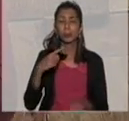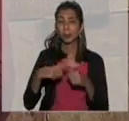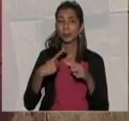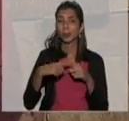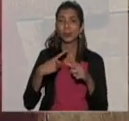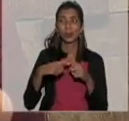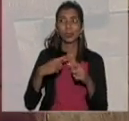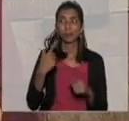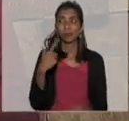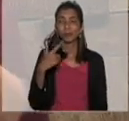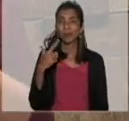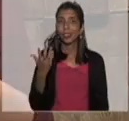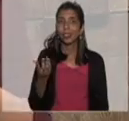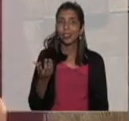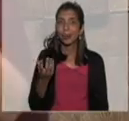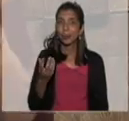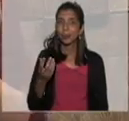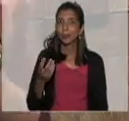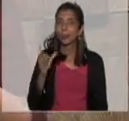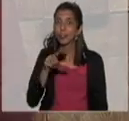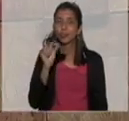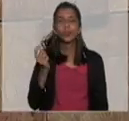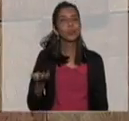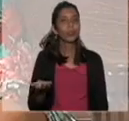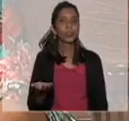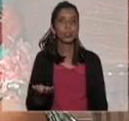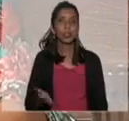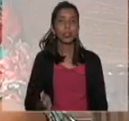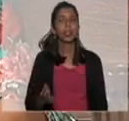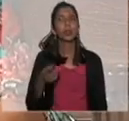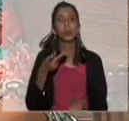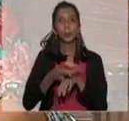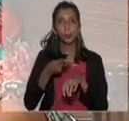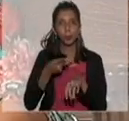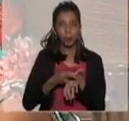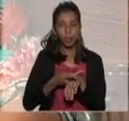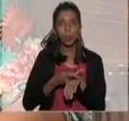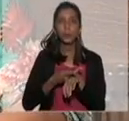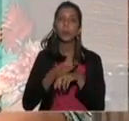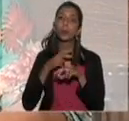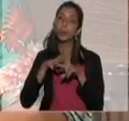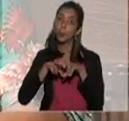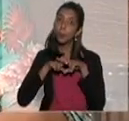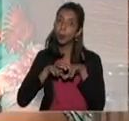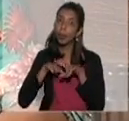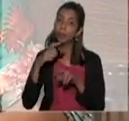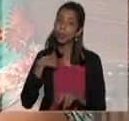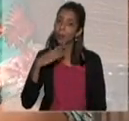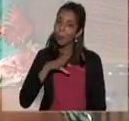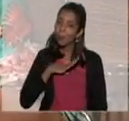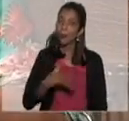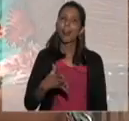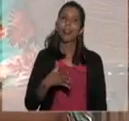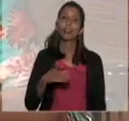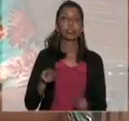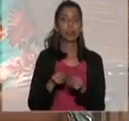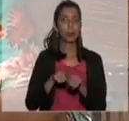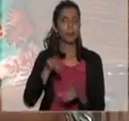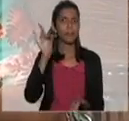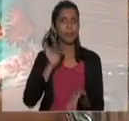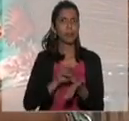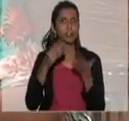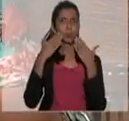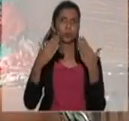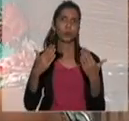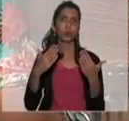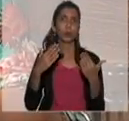que não tinha isso como Primeiro Plano digamos assim mas o prêmio foi muito em função da coragem e da Verdade que eu imprimi nessa cena